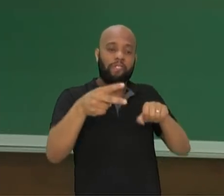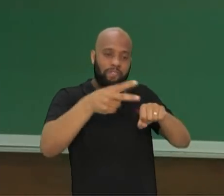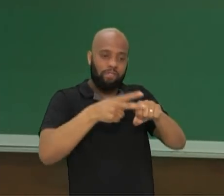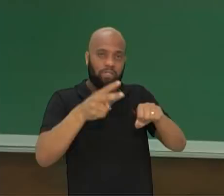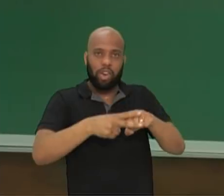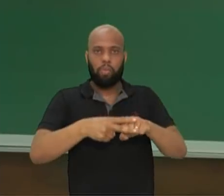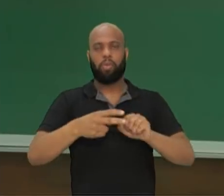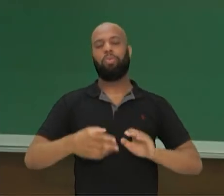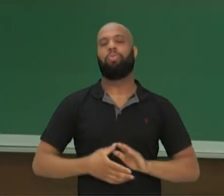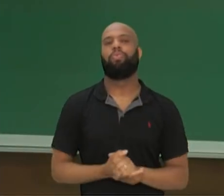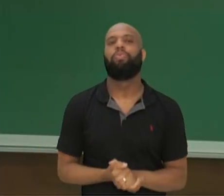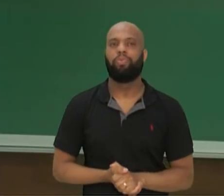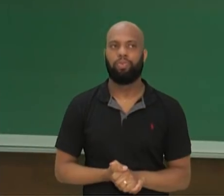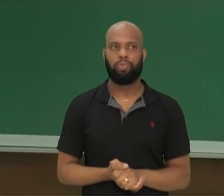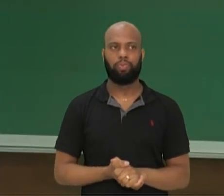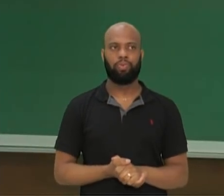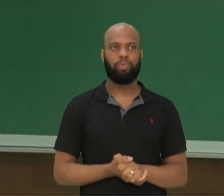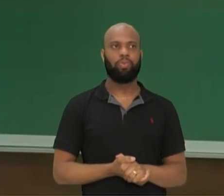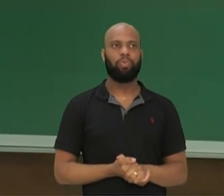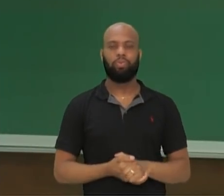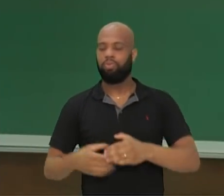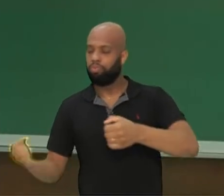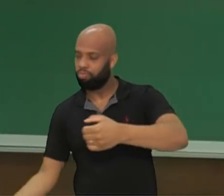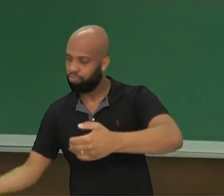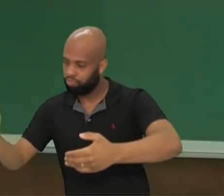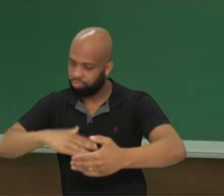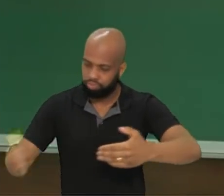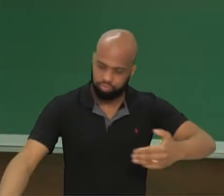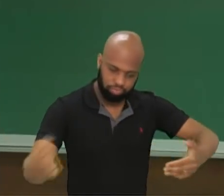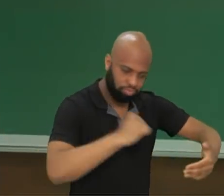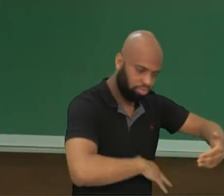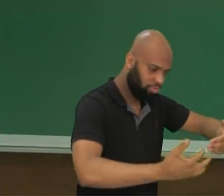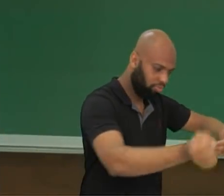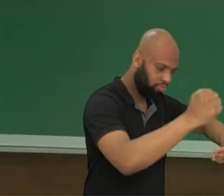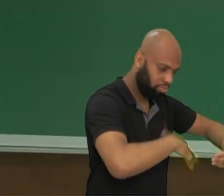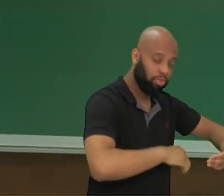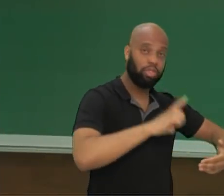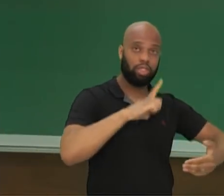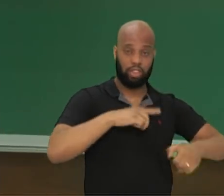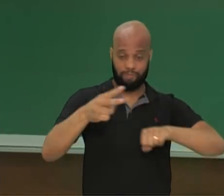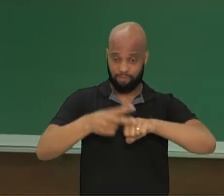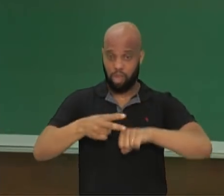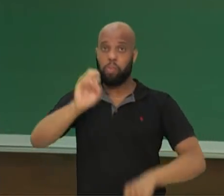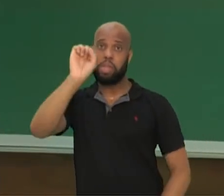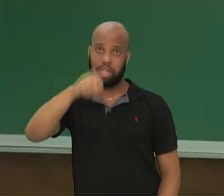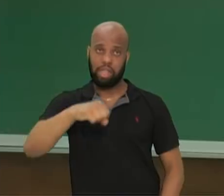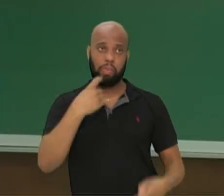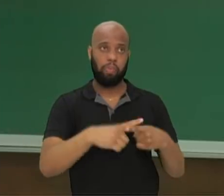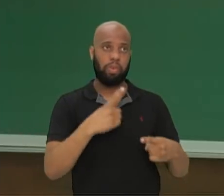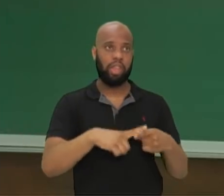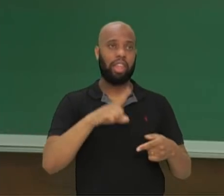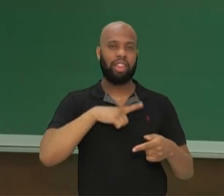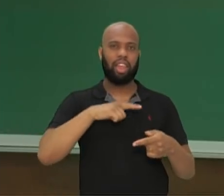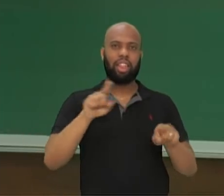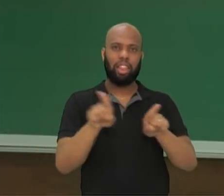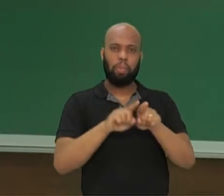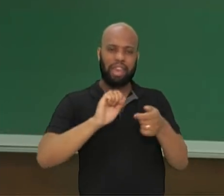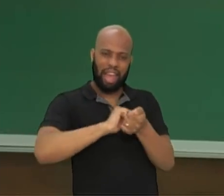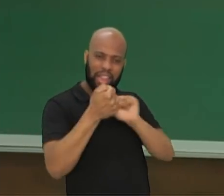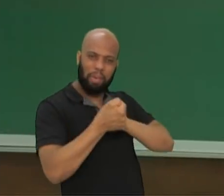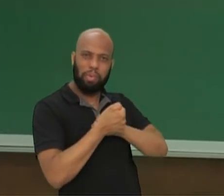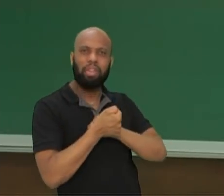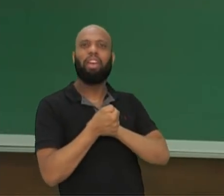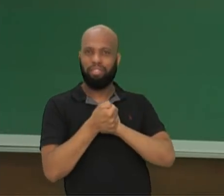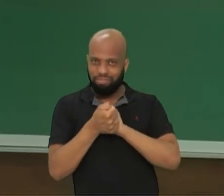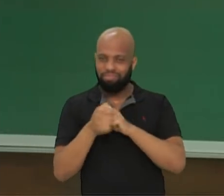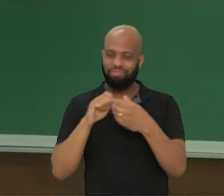como verbo, tá? Então, recolhe, verbo recolher, sim, porque aqui ele está flexionado. Lembra que para